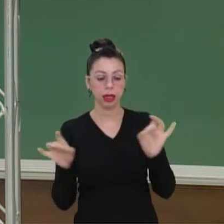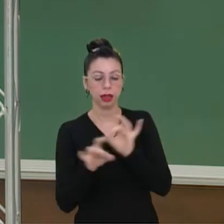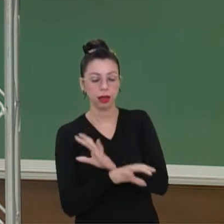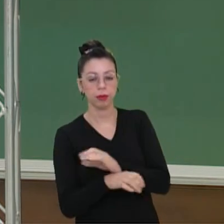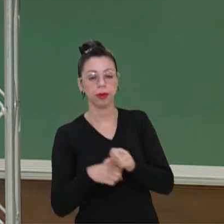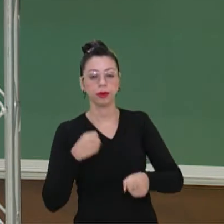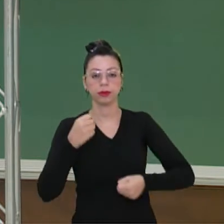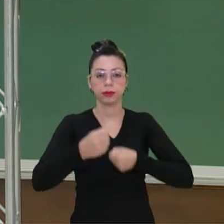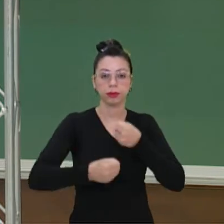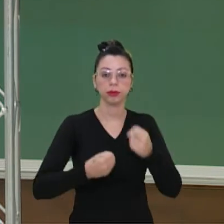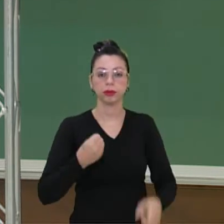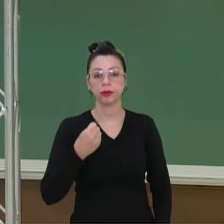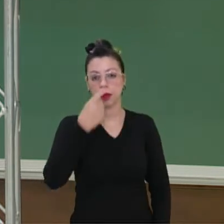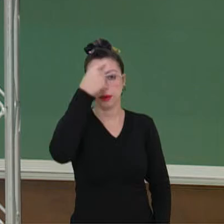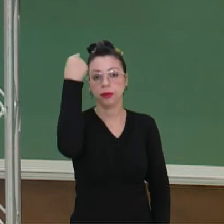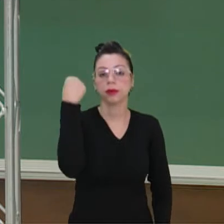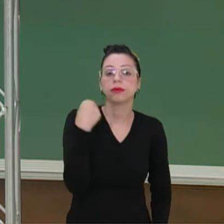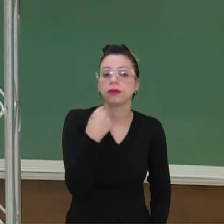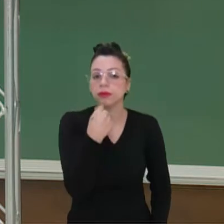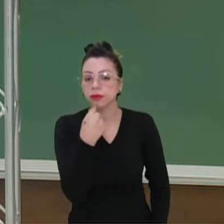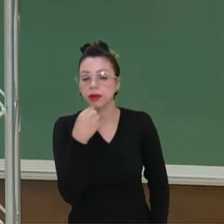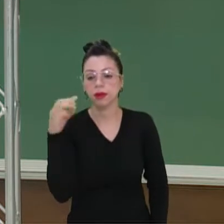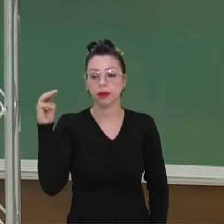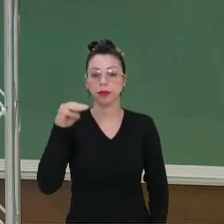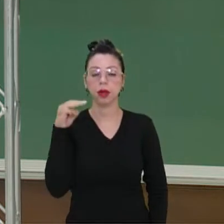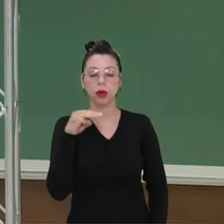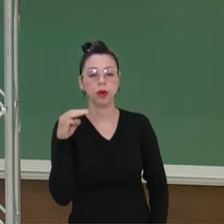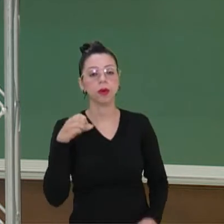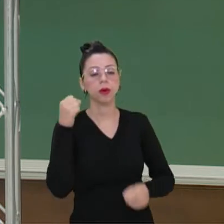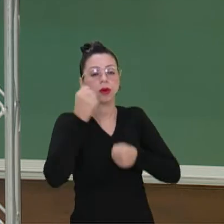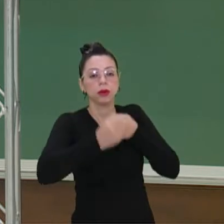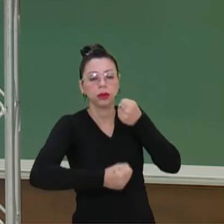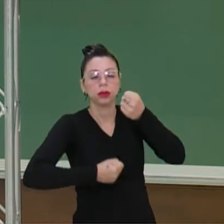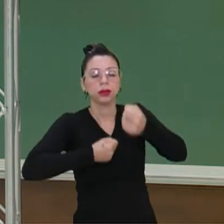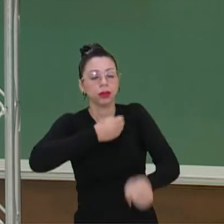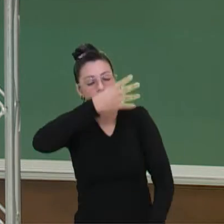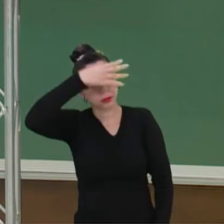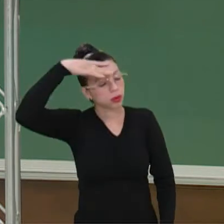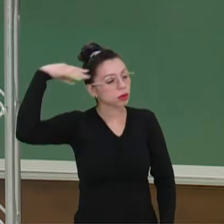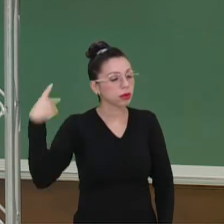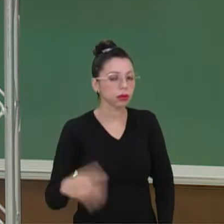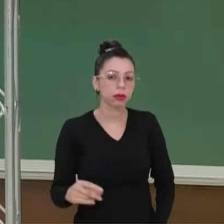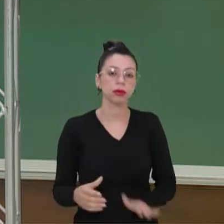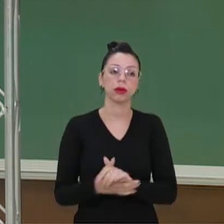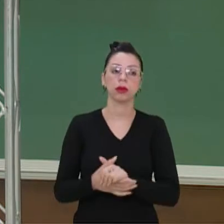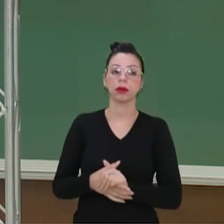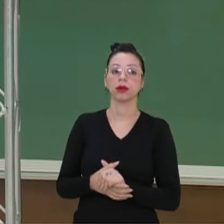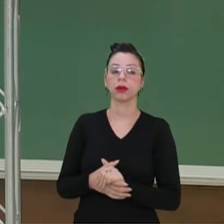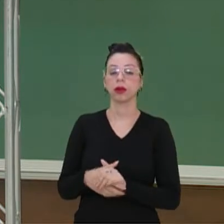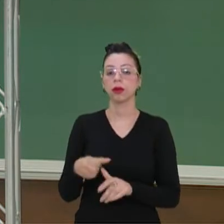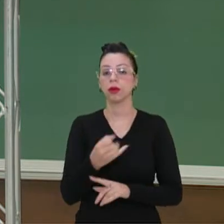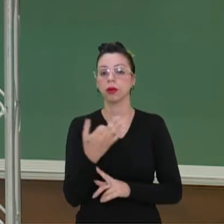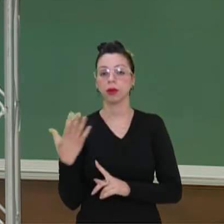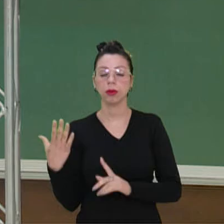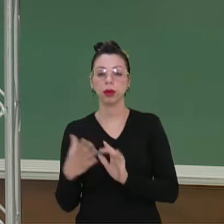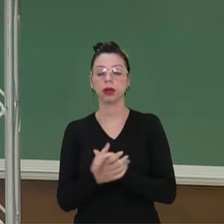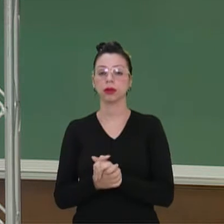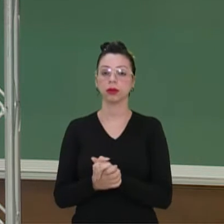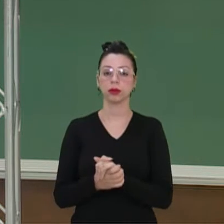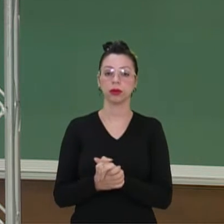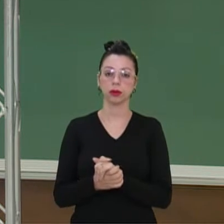caminhada intensa de 30 minutos, né? Então, tava ali 30 minutos. Suou, aquela coisa toda. A esteira marcava um gasto calórico